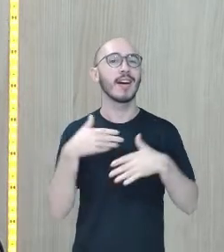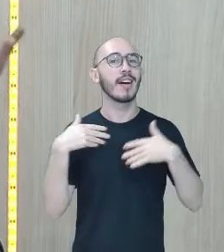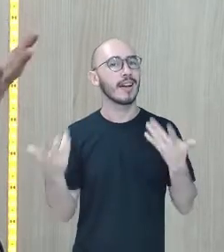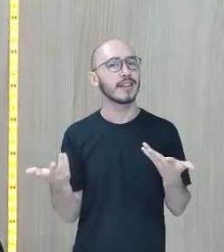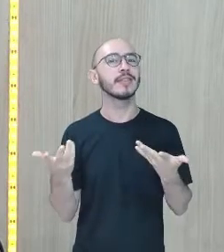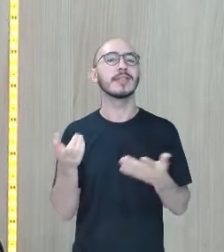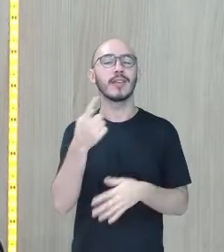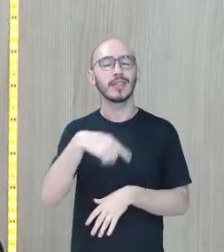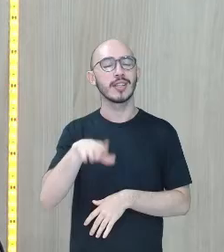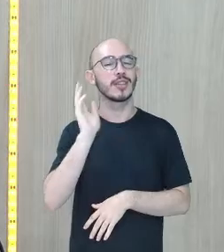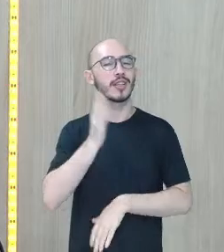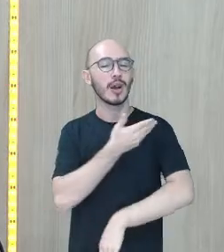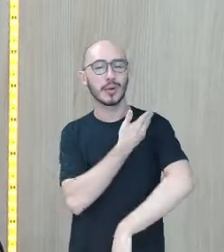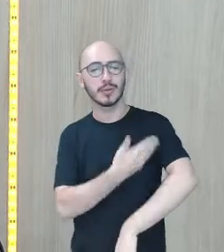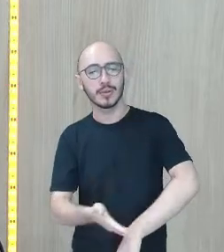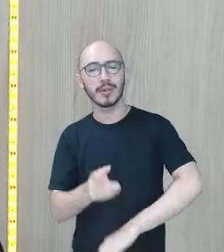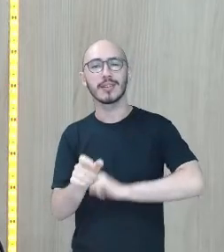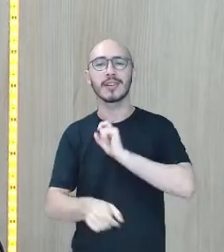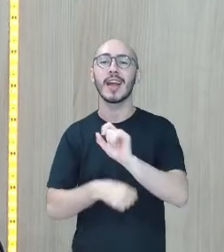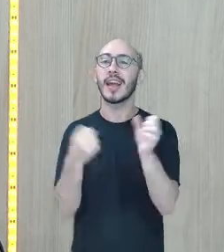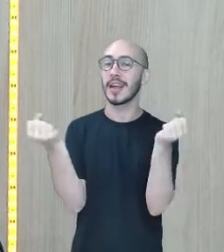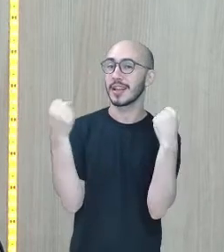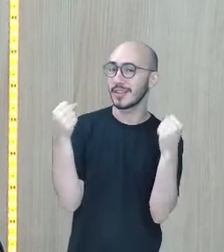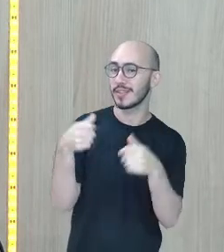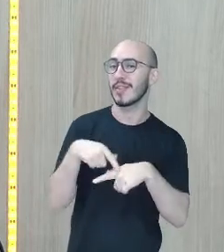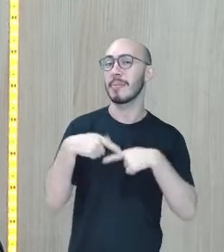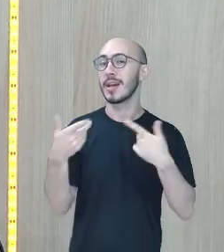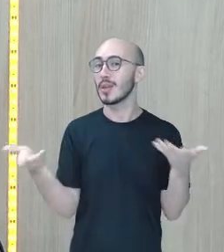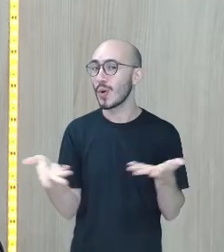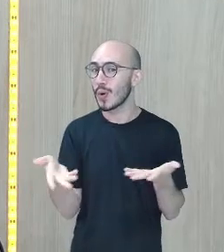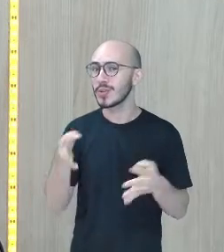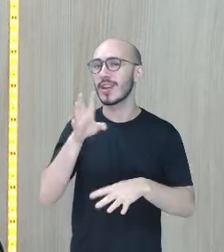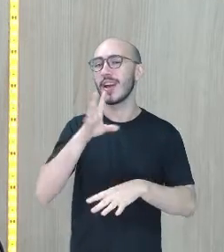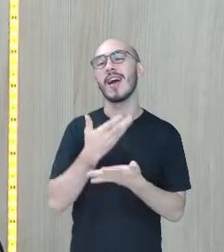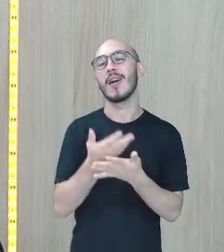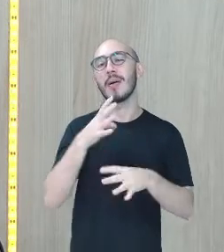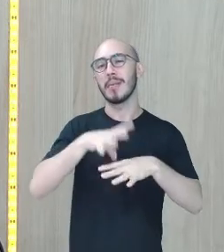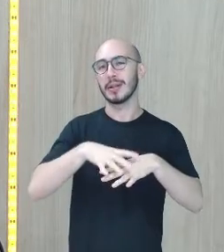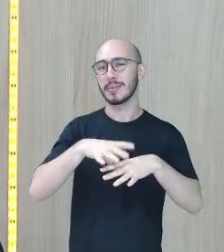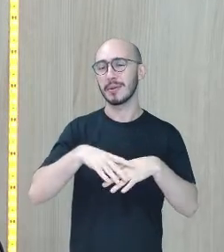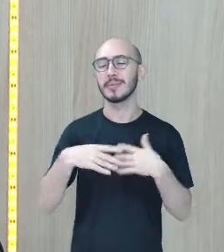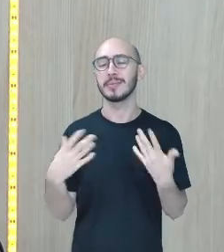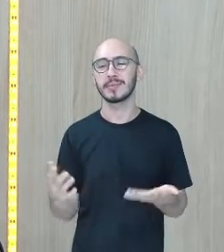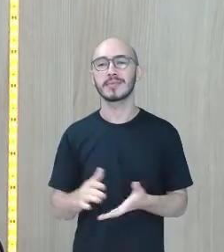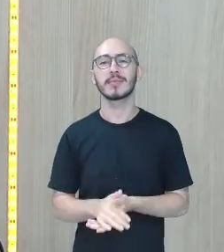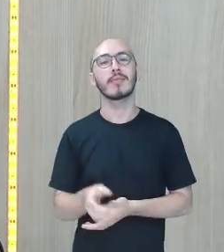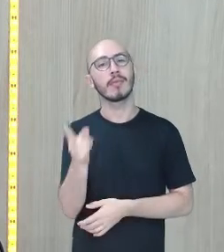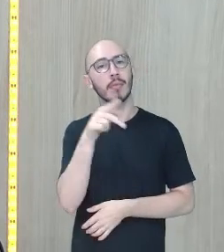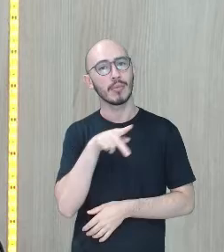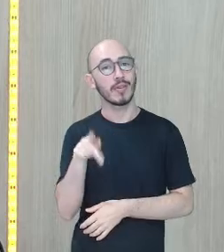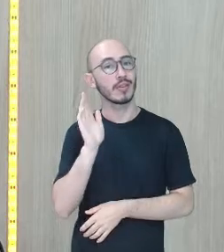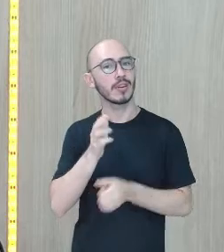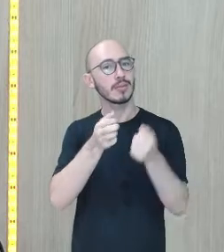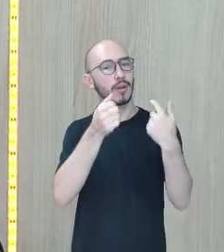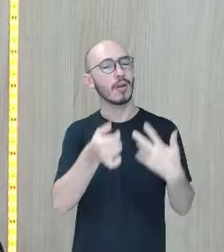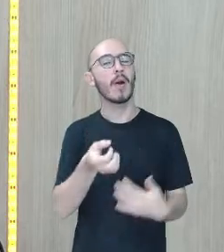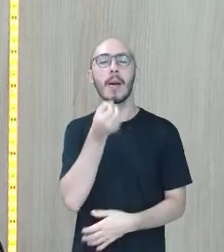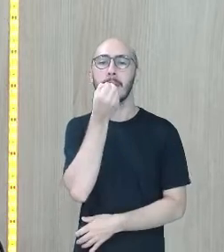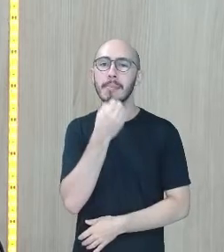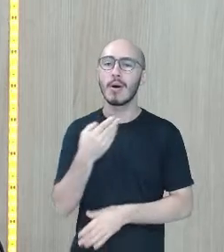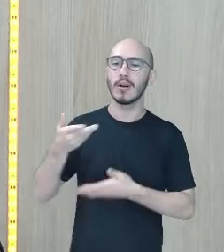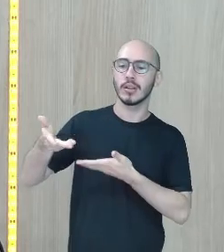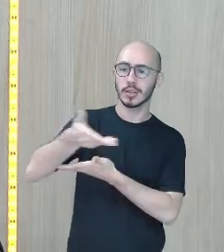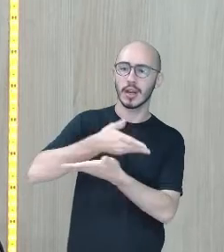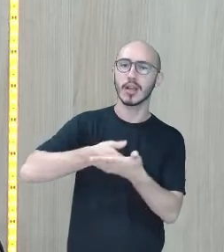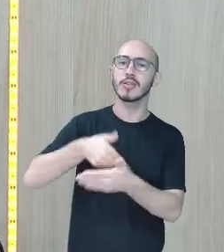uma aula, vocês estão acostumados a me ver falar de aula de Educação Física, mas hoje é uma aula de Matemática. Como o Pedro falou, é muito bom dividir,